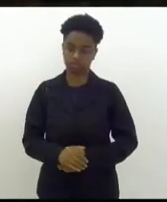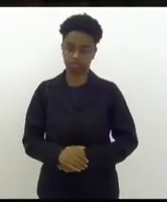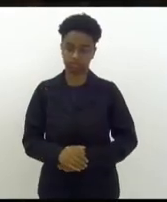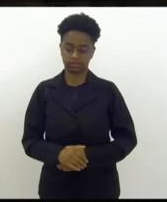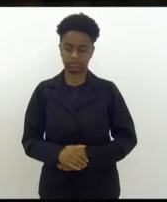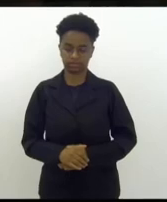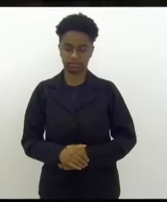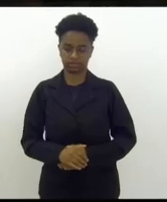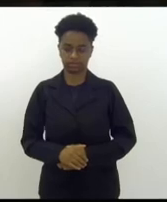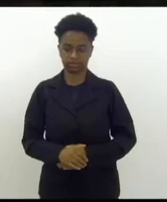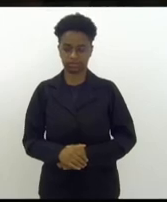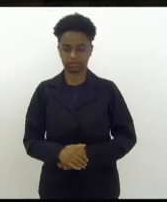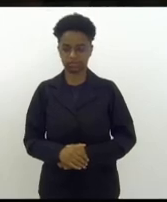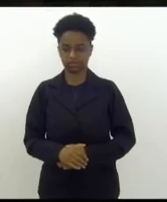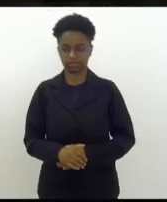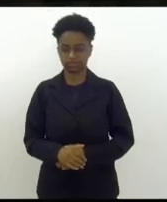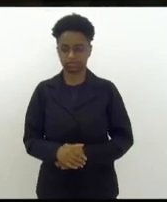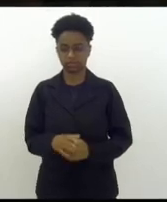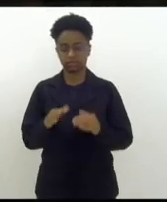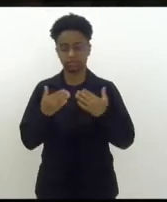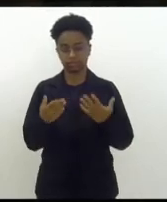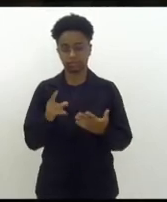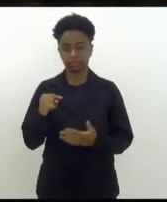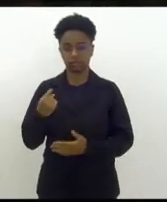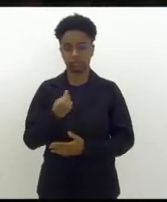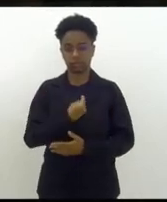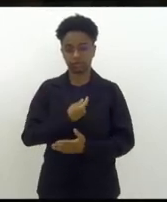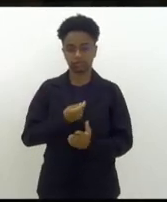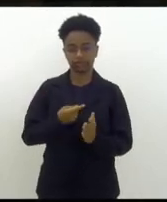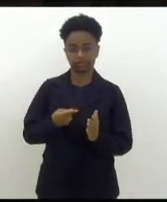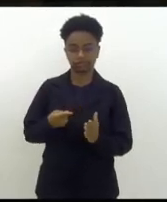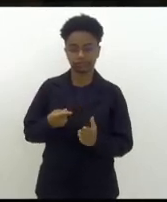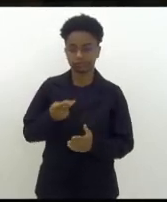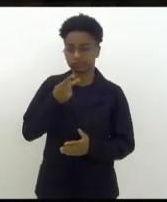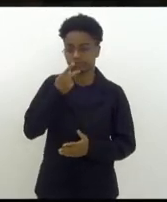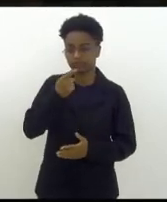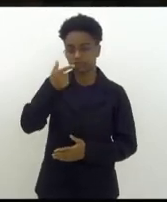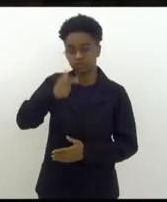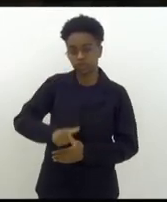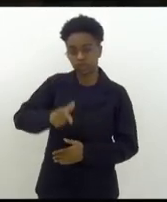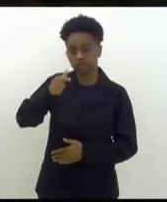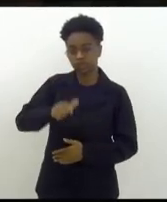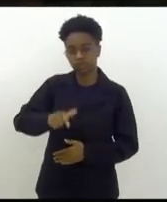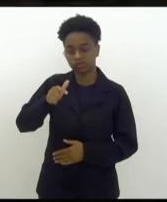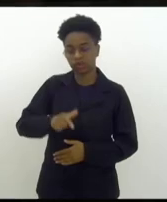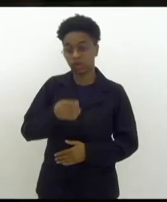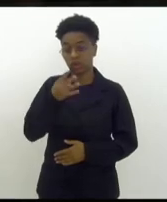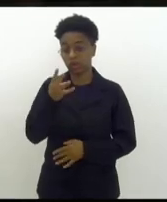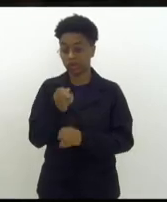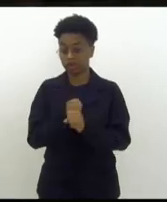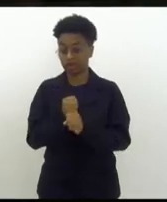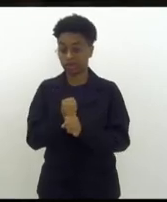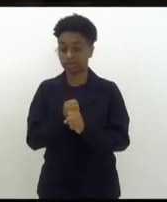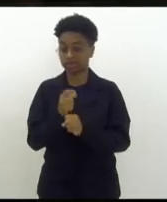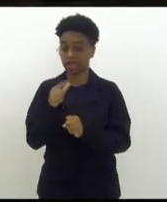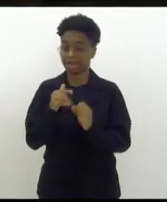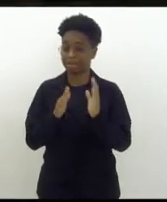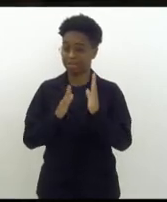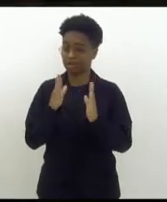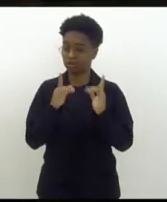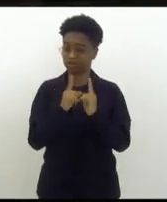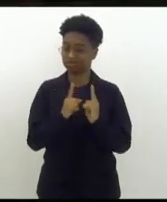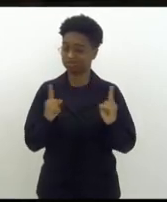então nós estamos insistindo que quatro mãos é um tempo exagerado